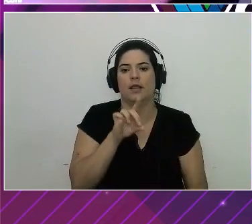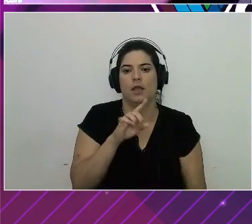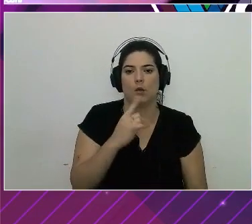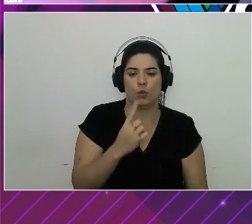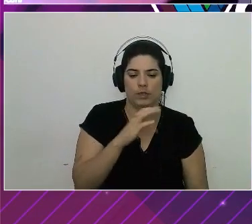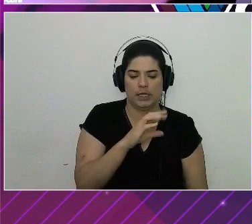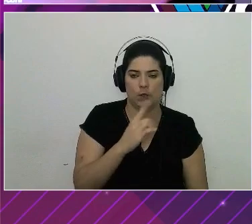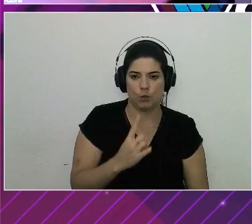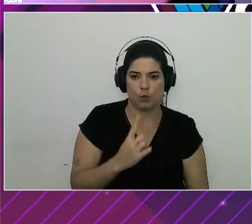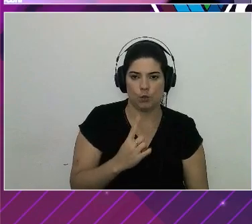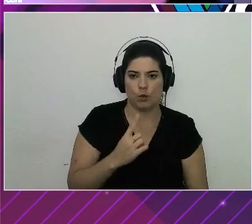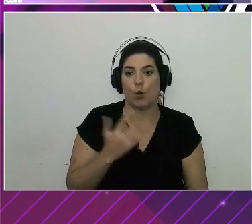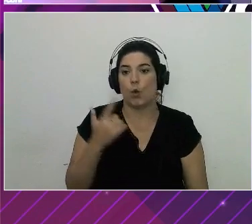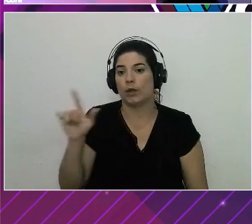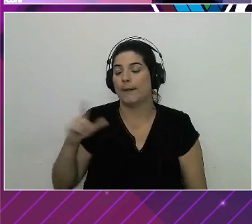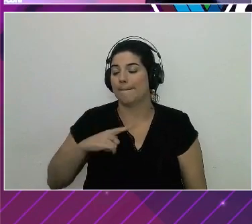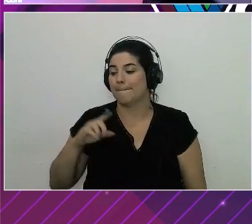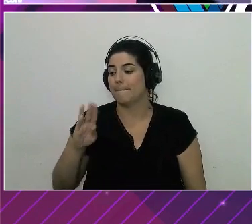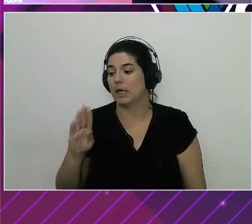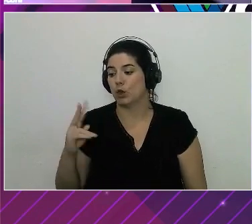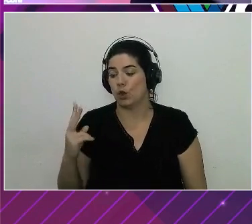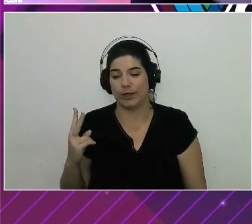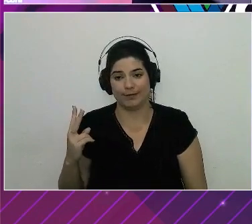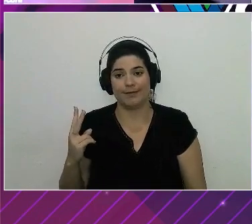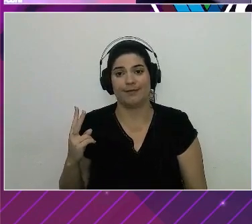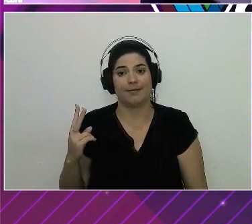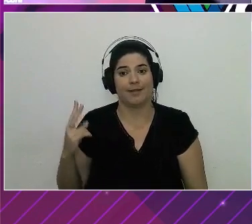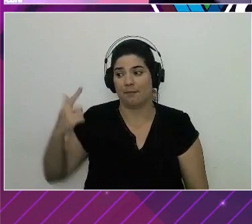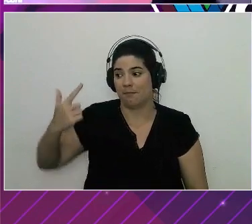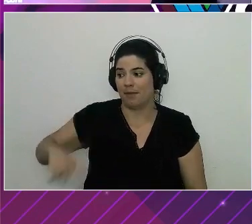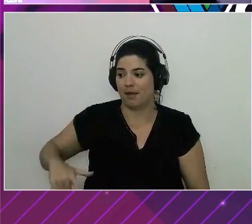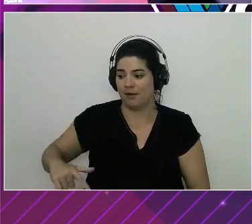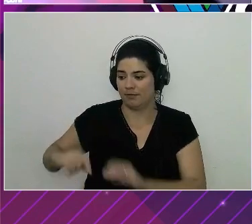B2 que tem mais bolinhas do que a do lado esquerdo.